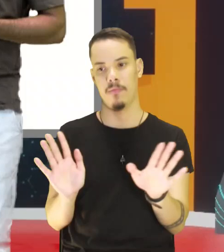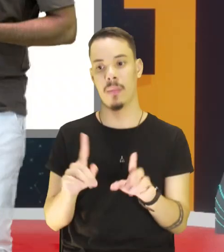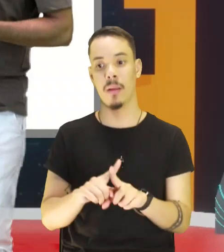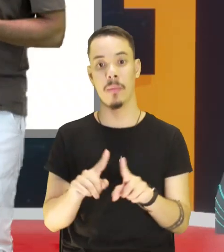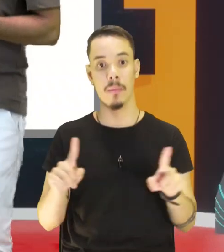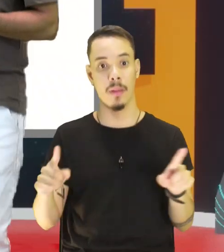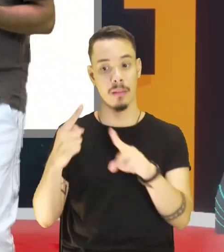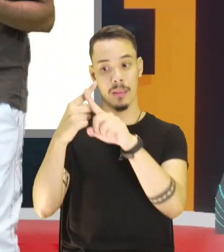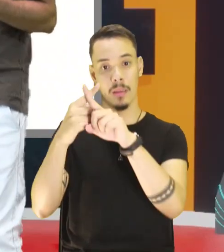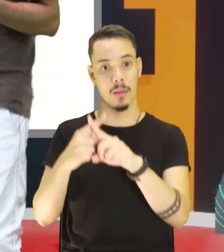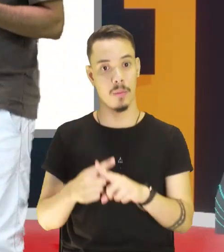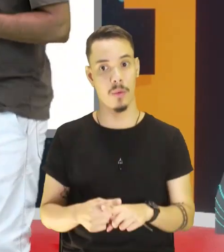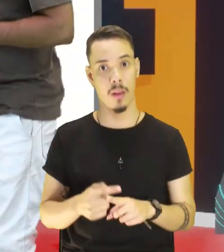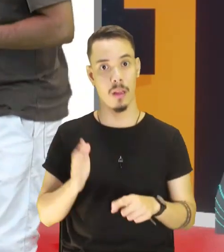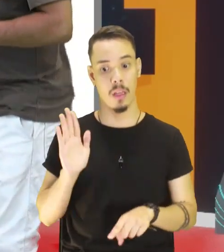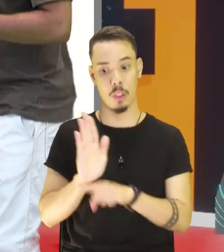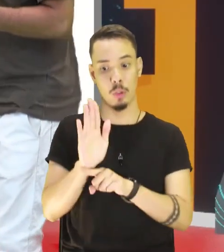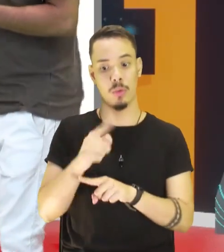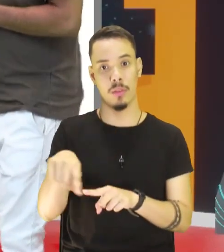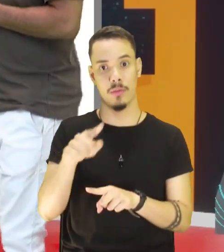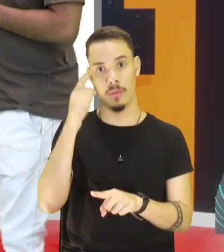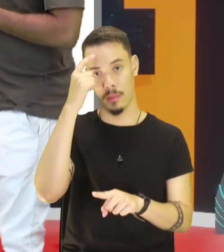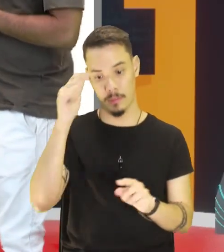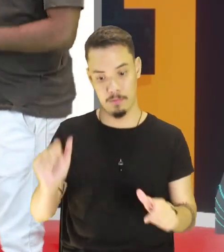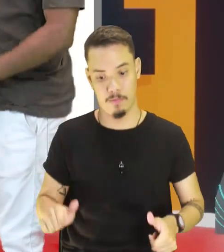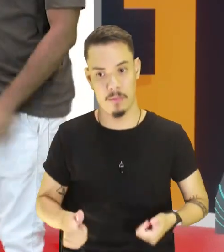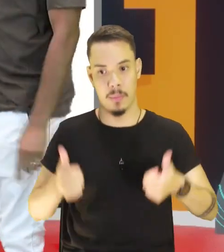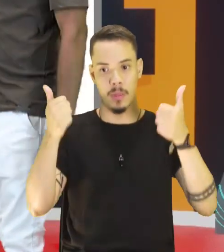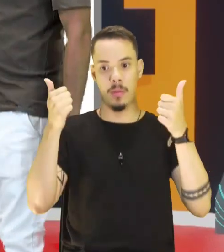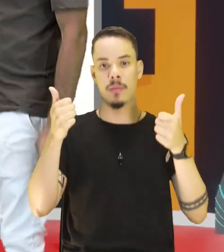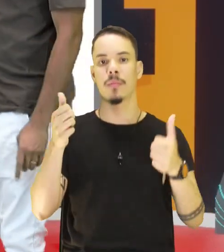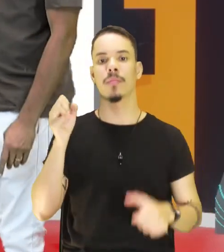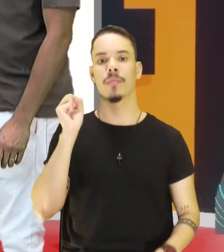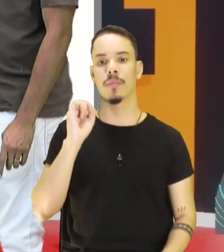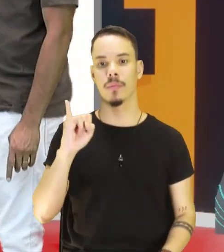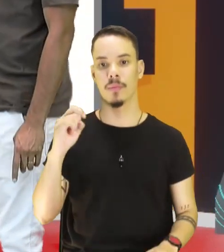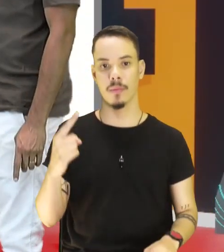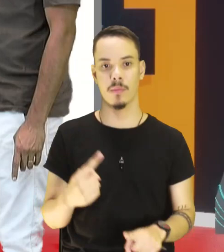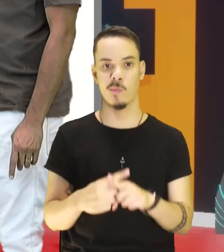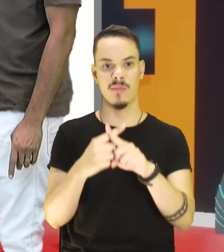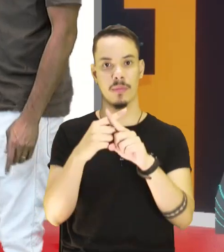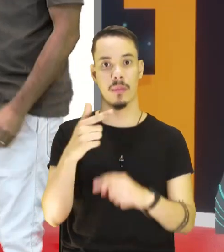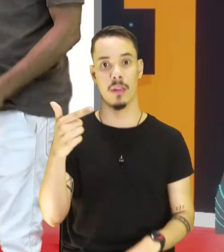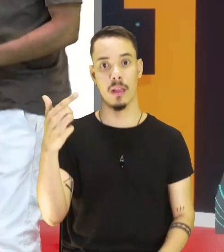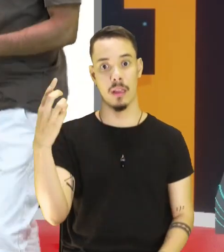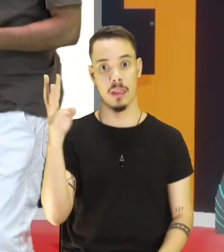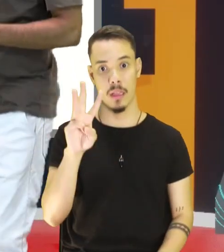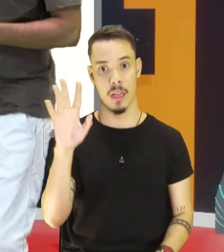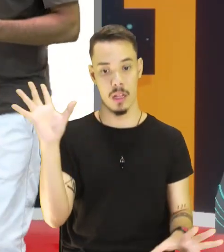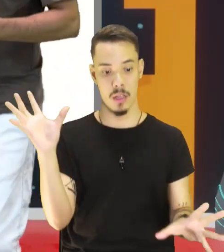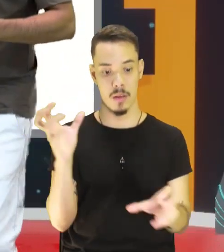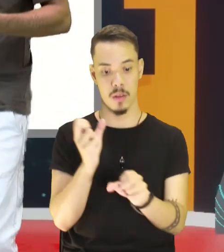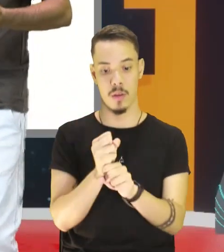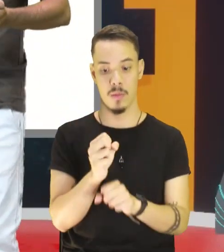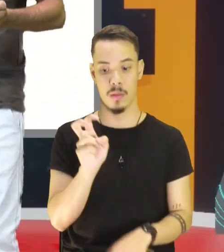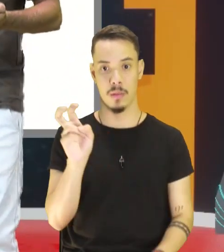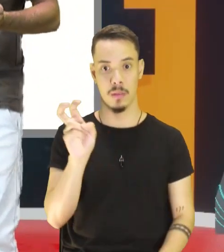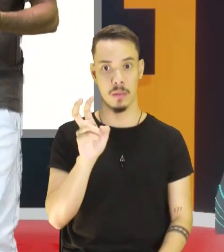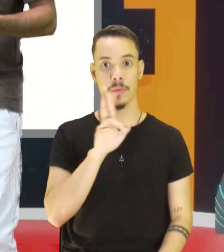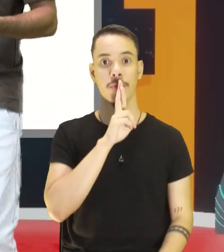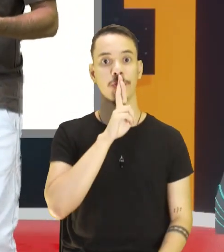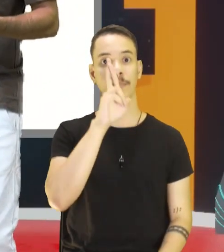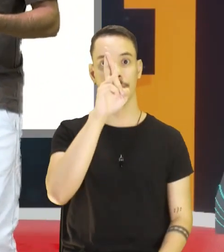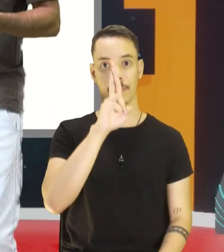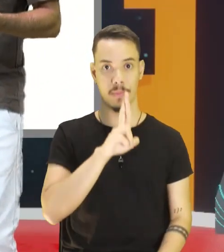Mas a tabuada ajuda muito, porque se eu estou multiplicando por 3 e somando 5, então quer dizer, os resultados que eu